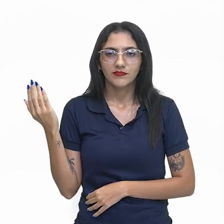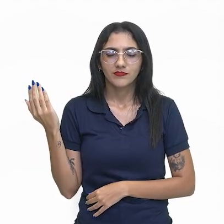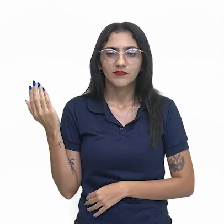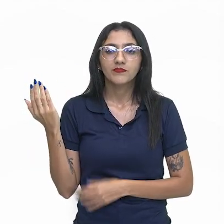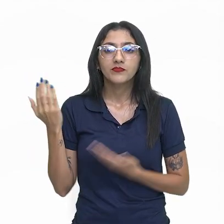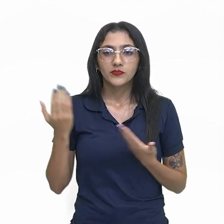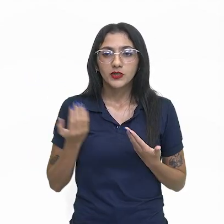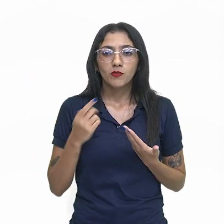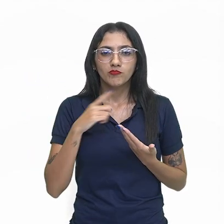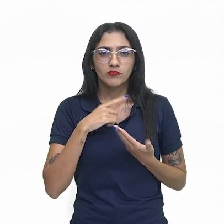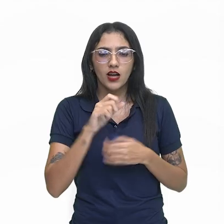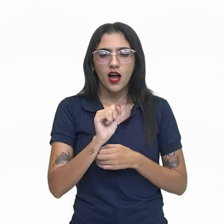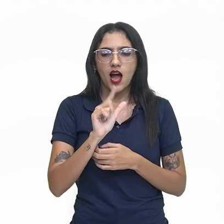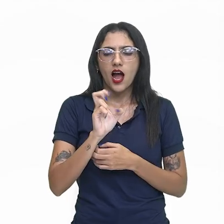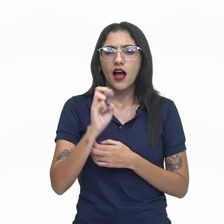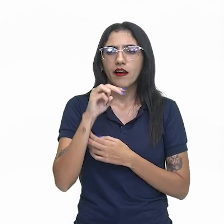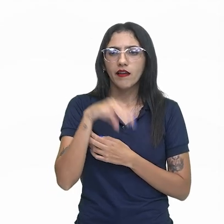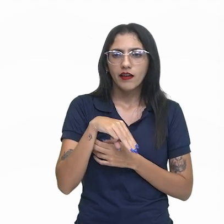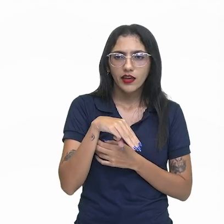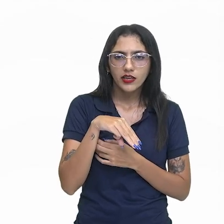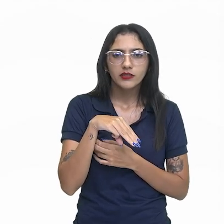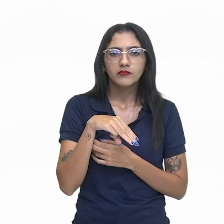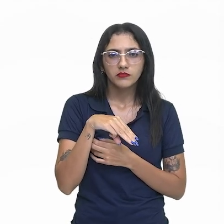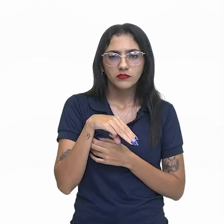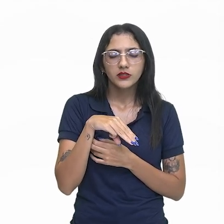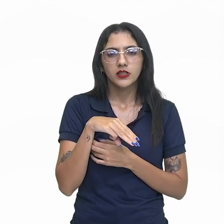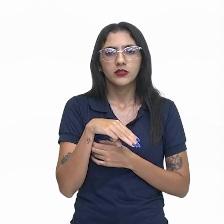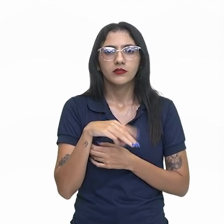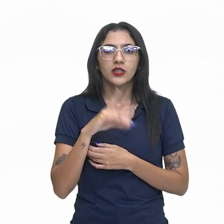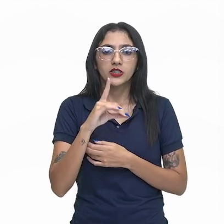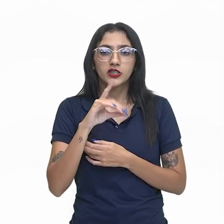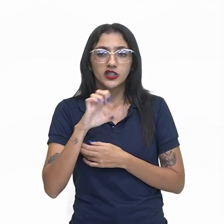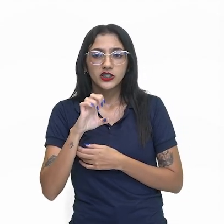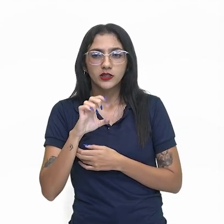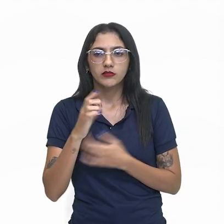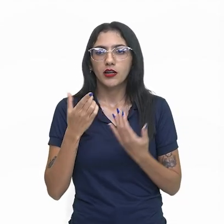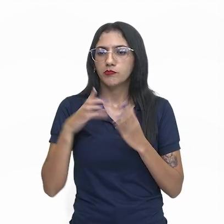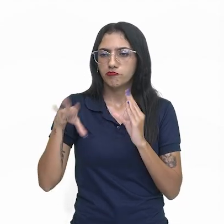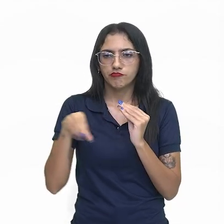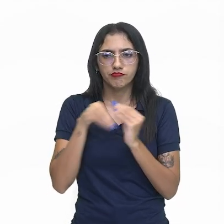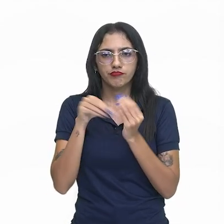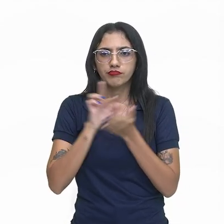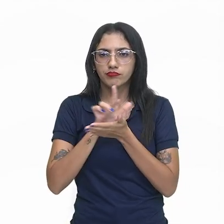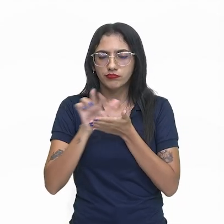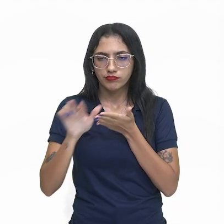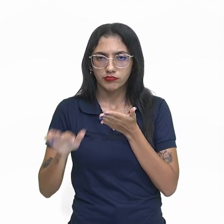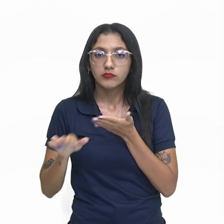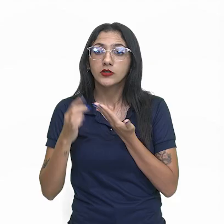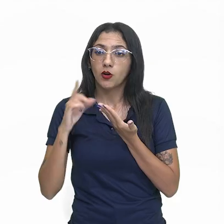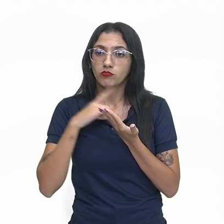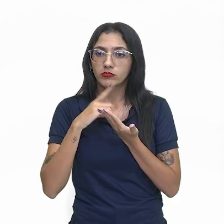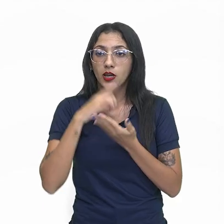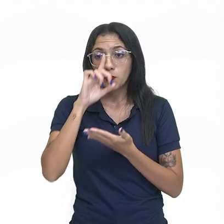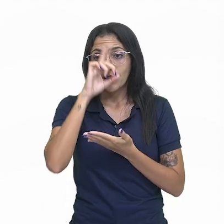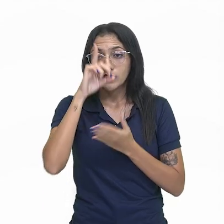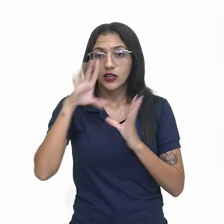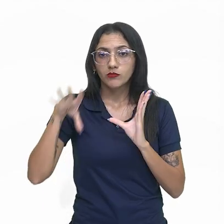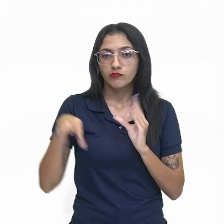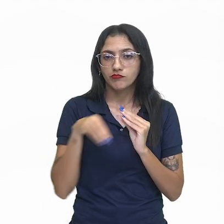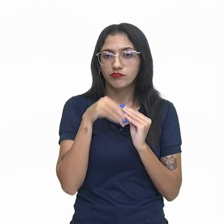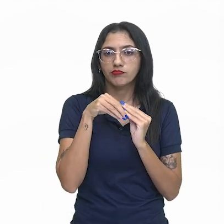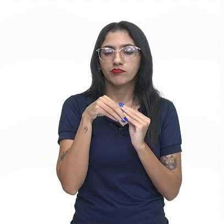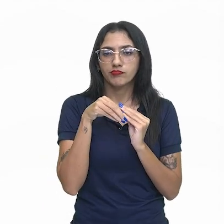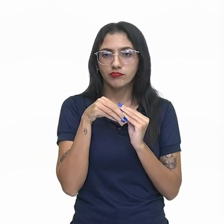coisa, além de, aí vou descrever outras coisas que eu fiz, então foi uma soma de coisas.